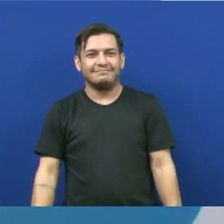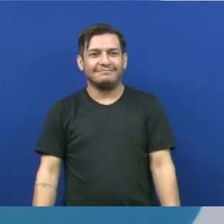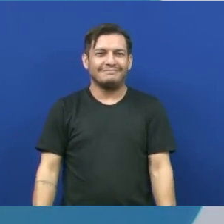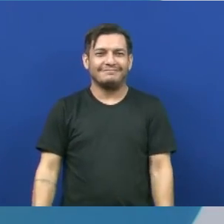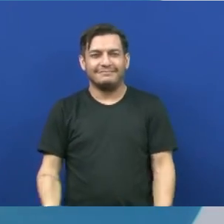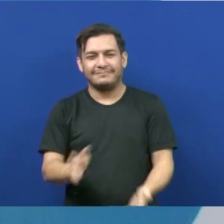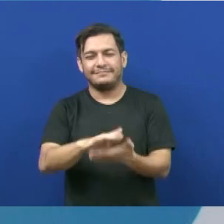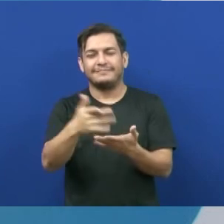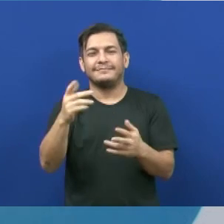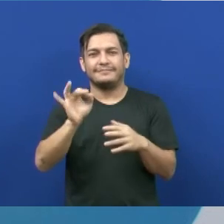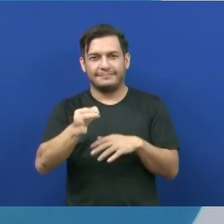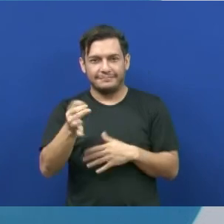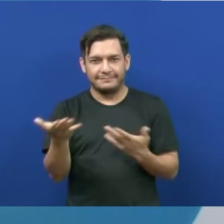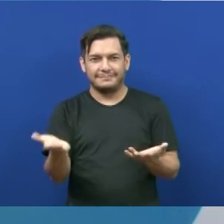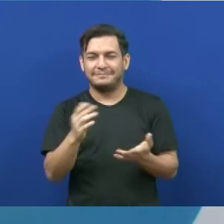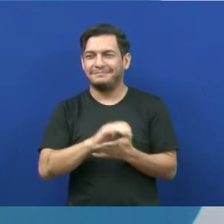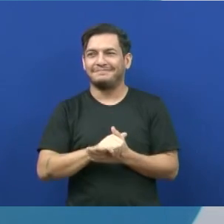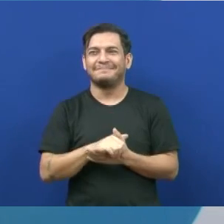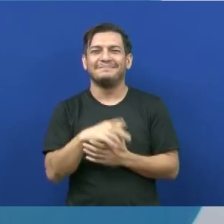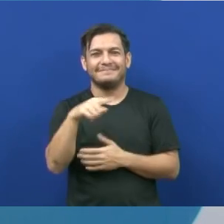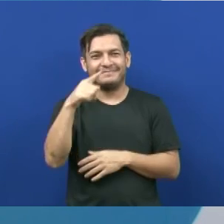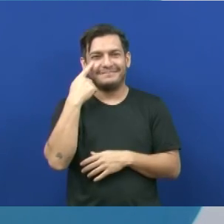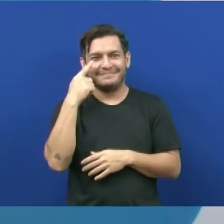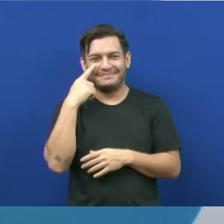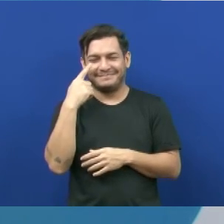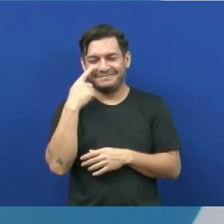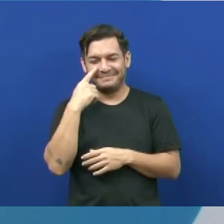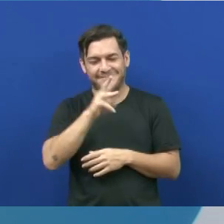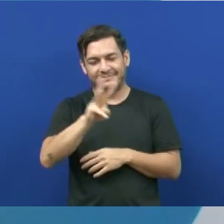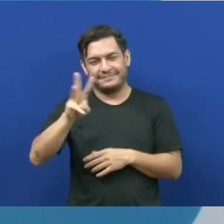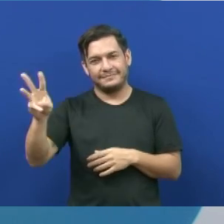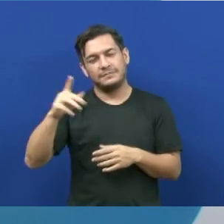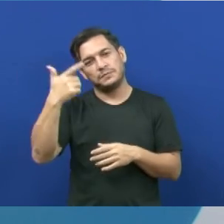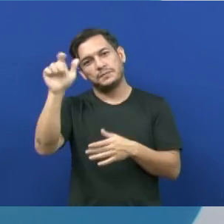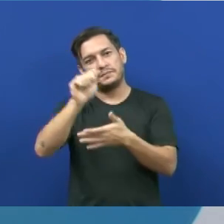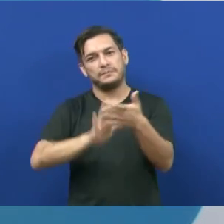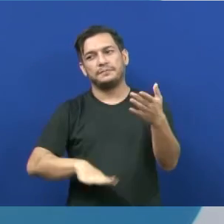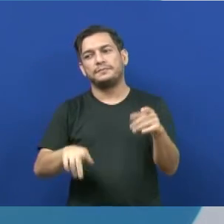correto? Muito bem, então. Vocês acompanhem na plataforma algumas outras